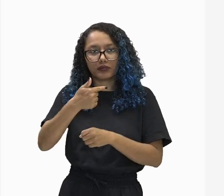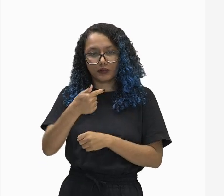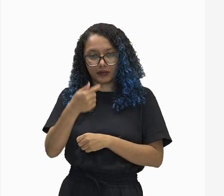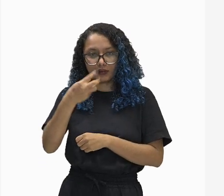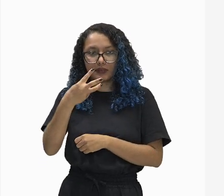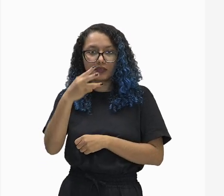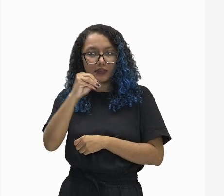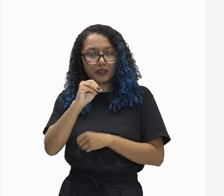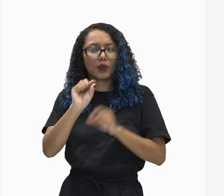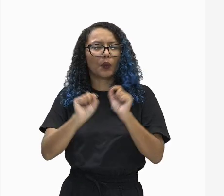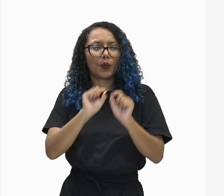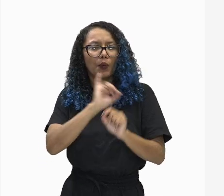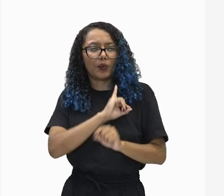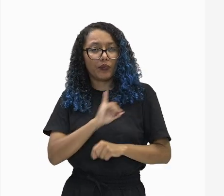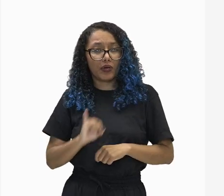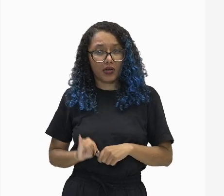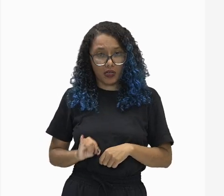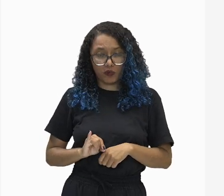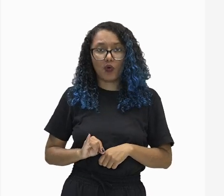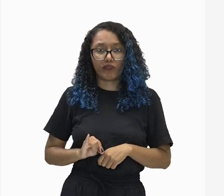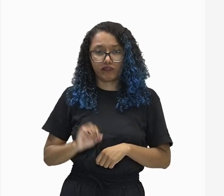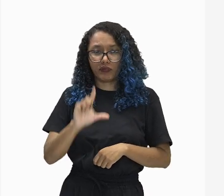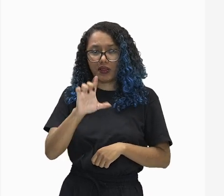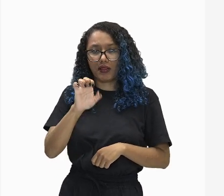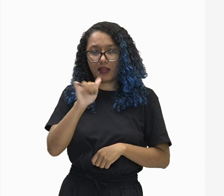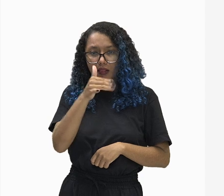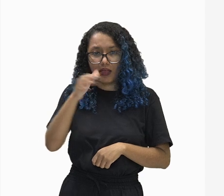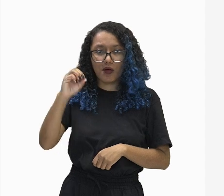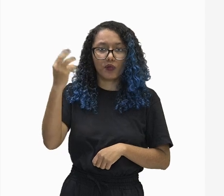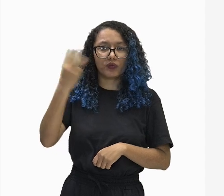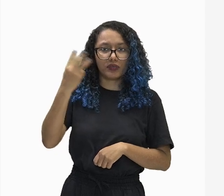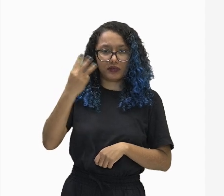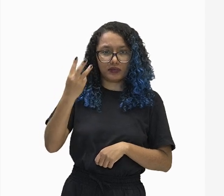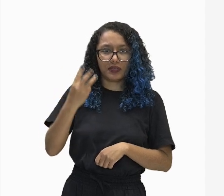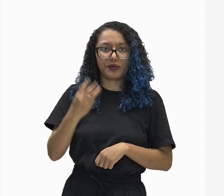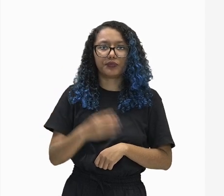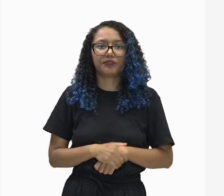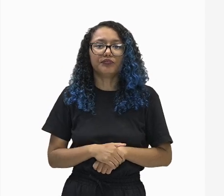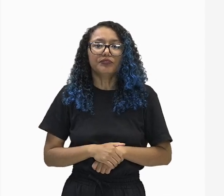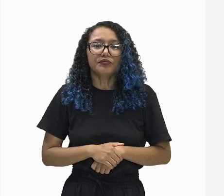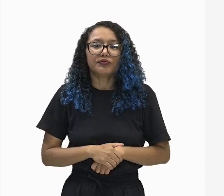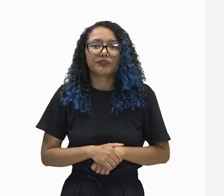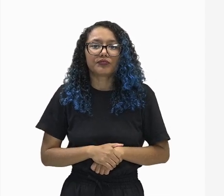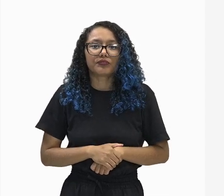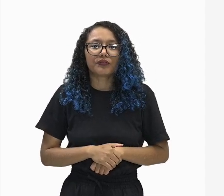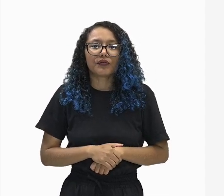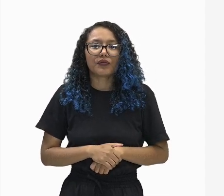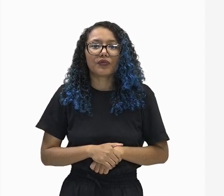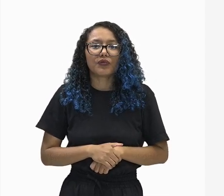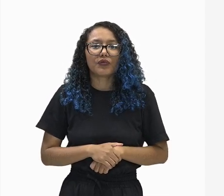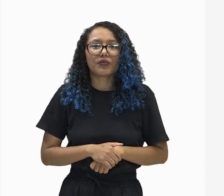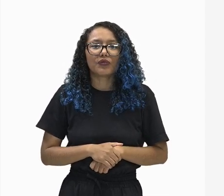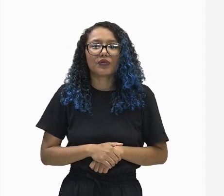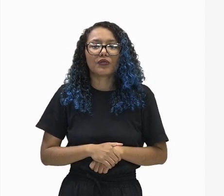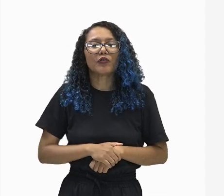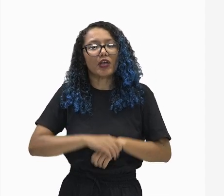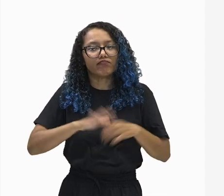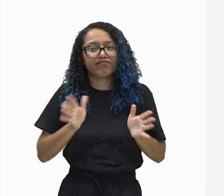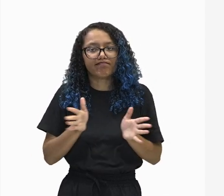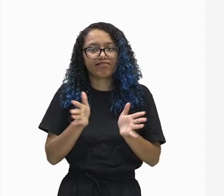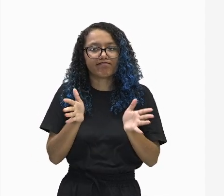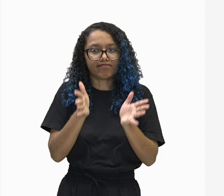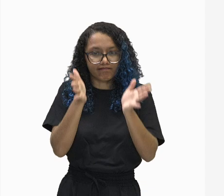imperador Leão III, como eu já falei para vocês, o Isaurense, foi propulsor do movimento